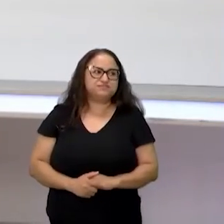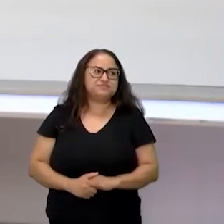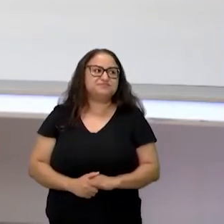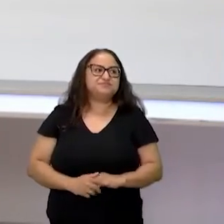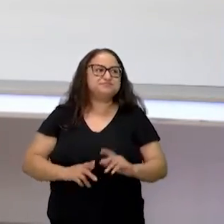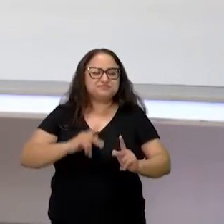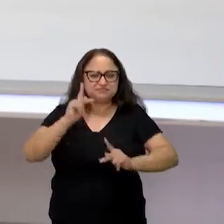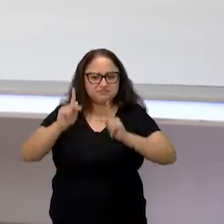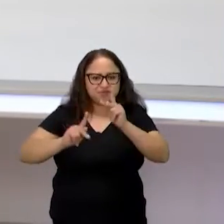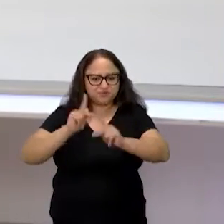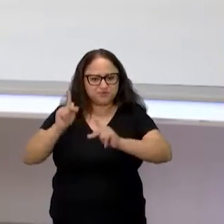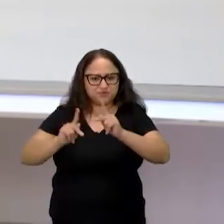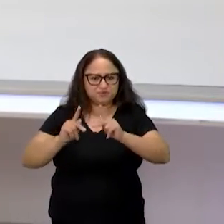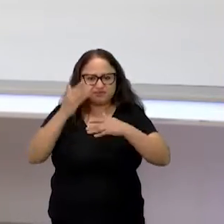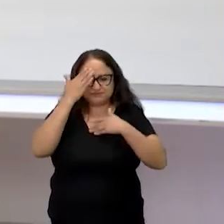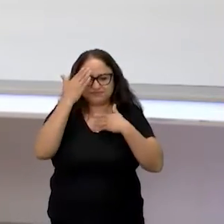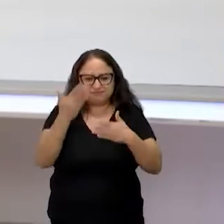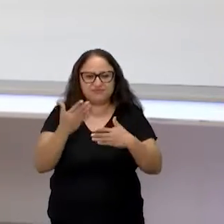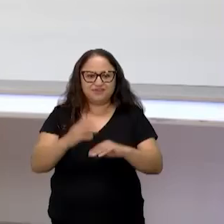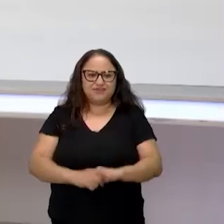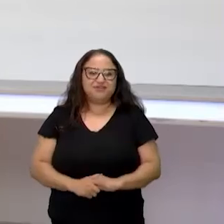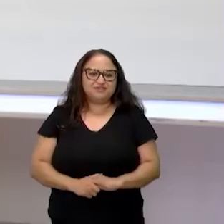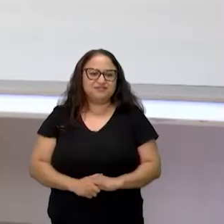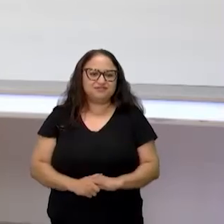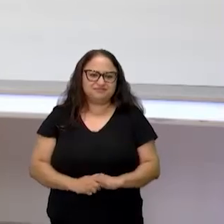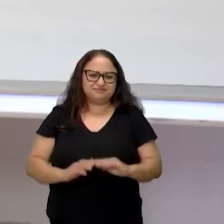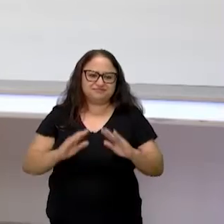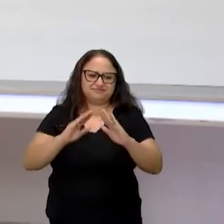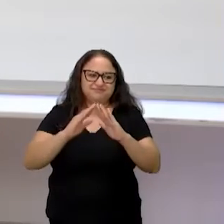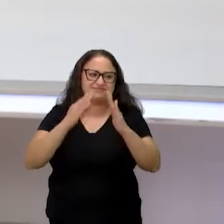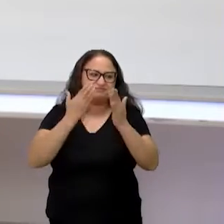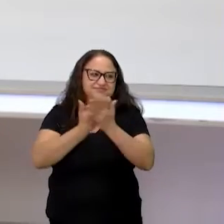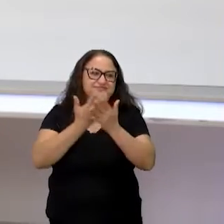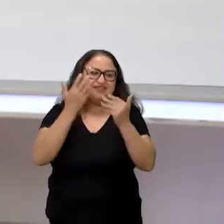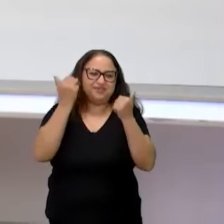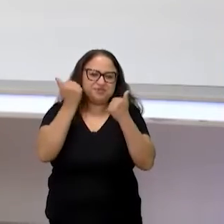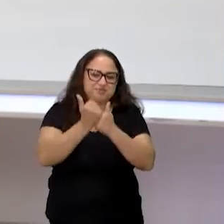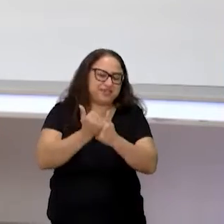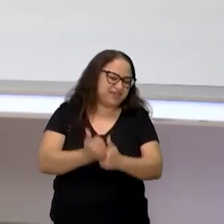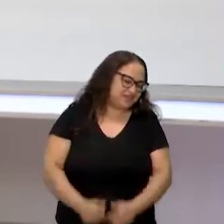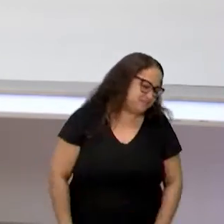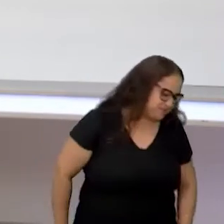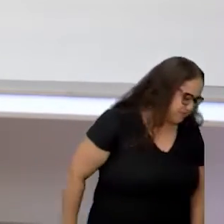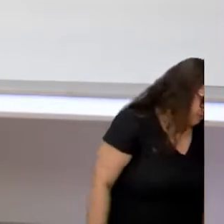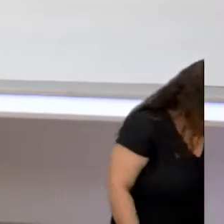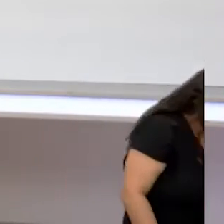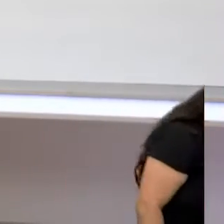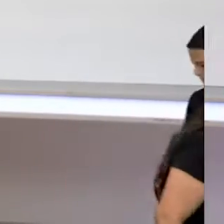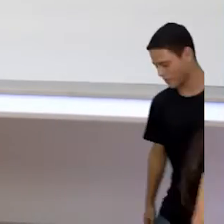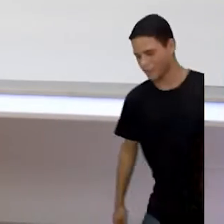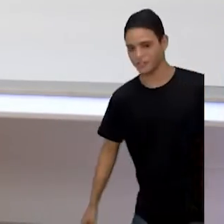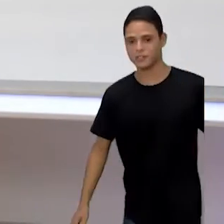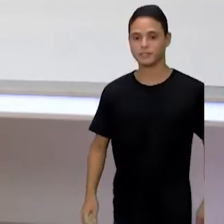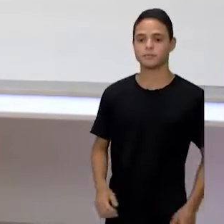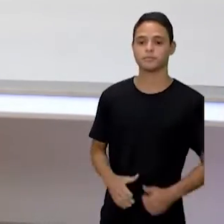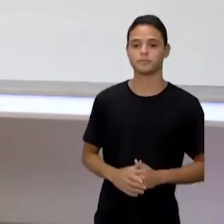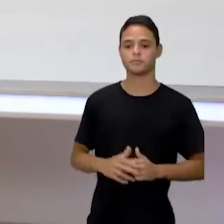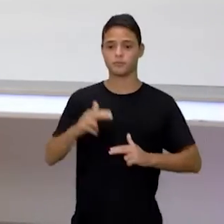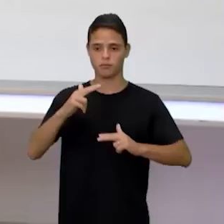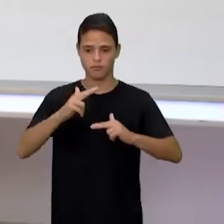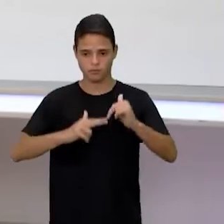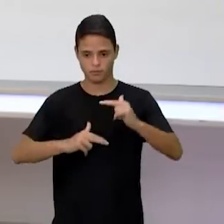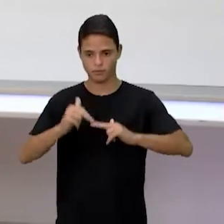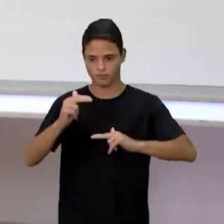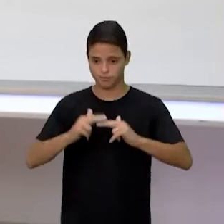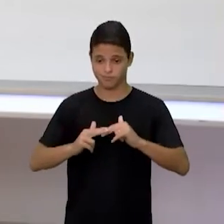porque ficou extremamente interessante esse trabalho, tá? Claro que, pela materialidade, né, o material